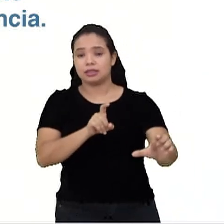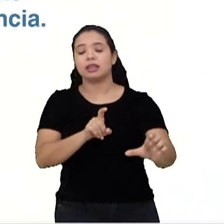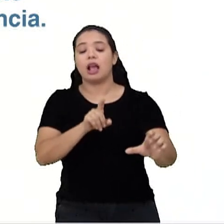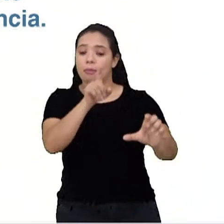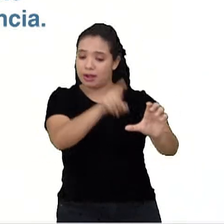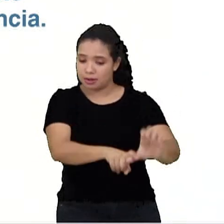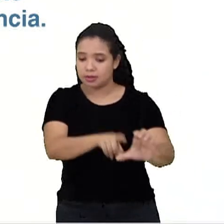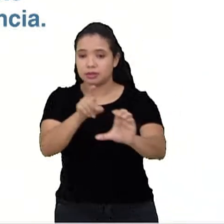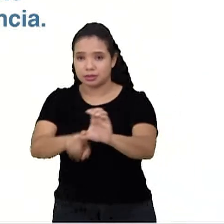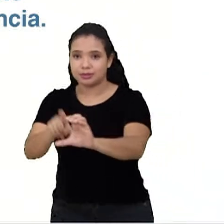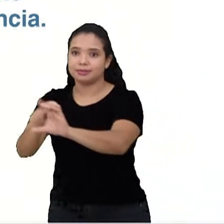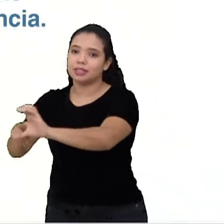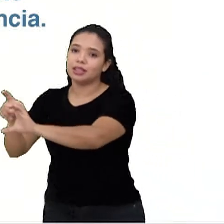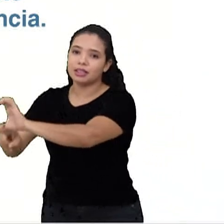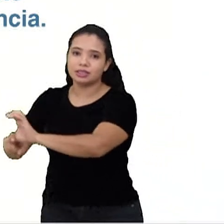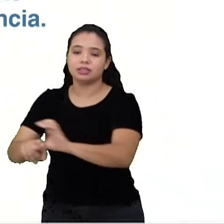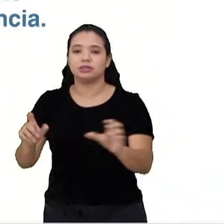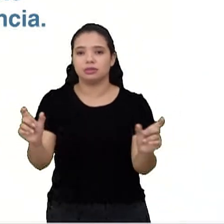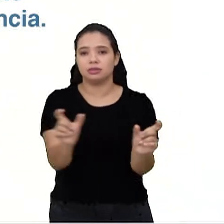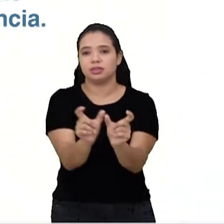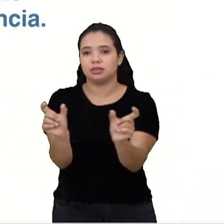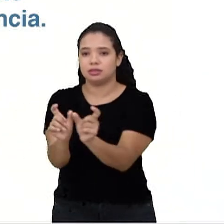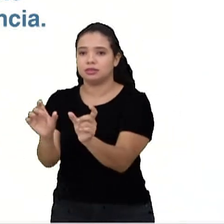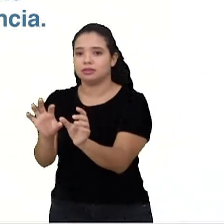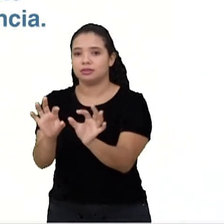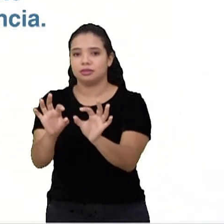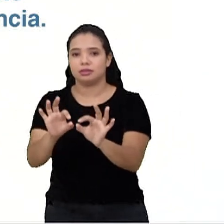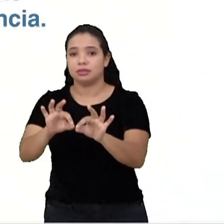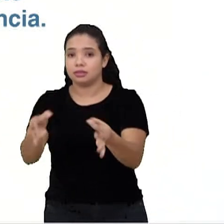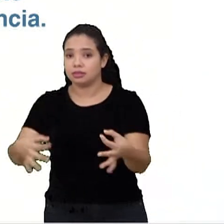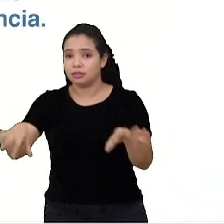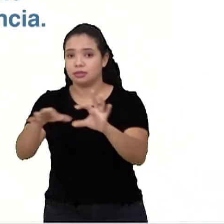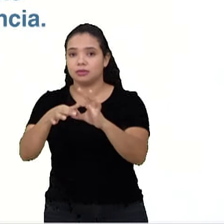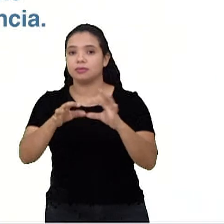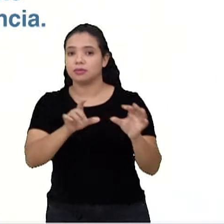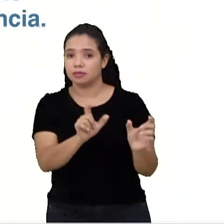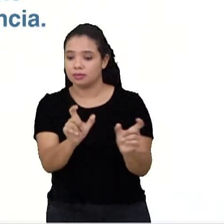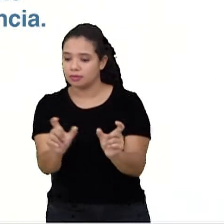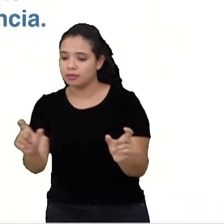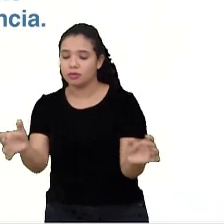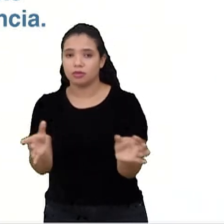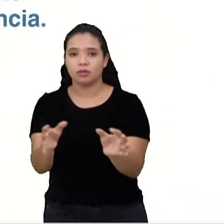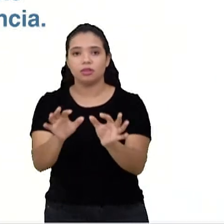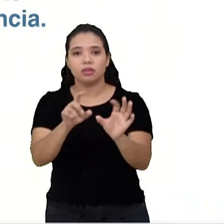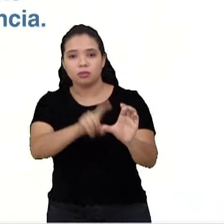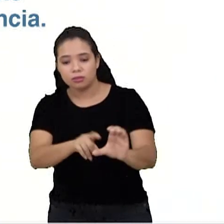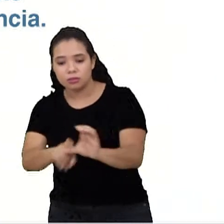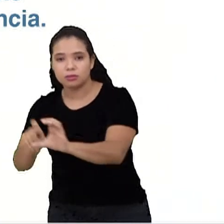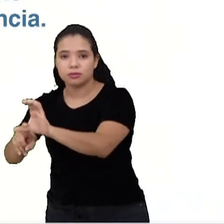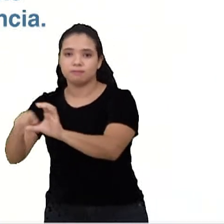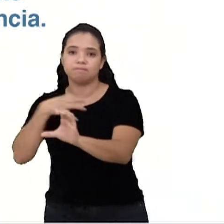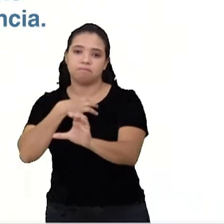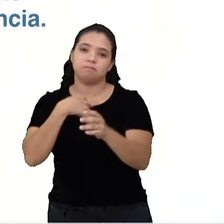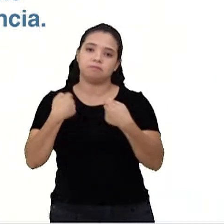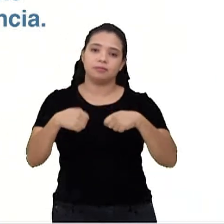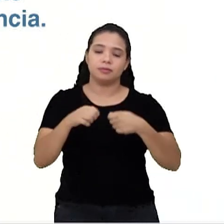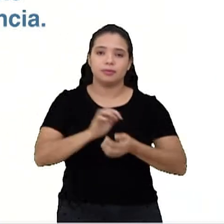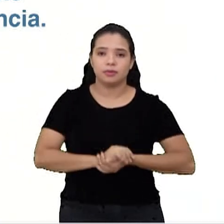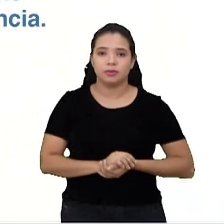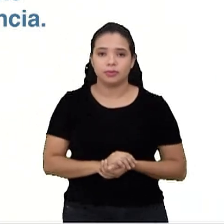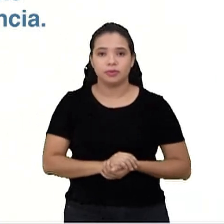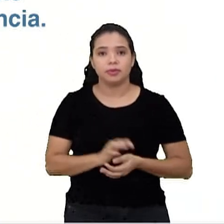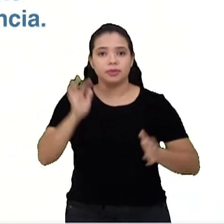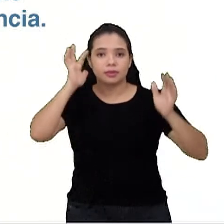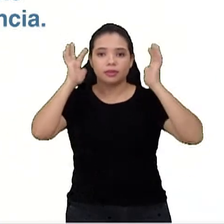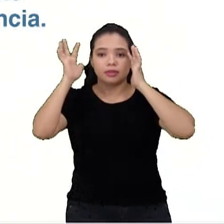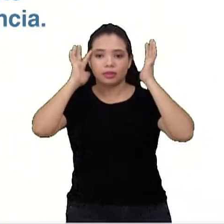já dependem da outra oração para ter sentido. Vamos aqui na frase. Pensei que viesse